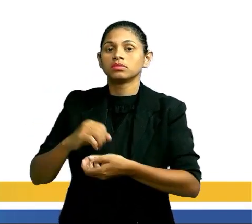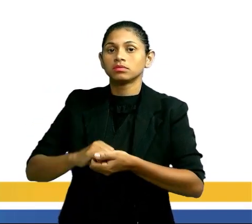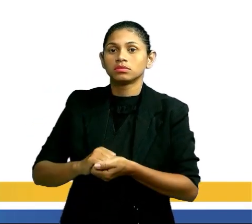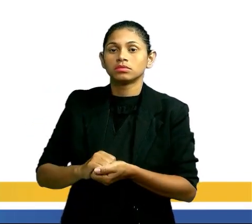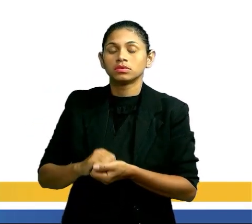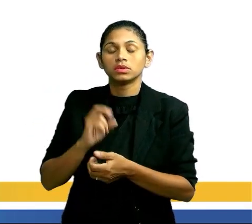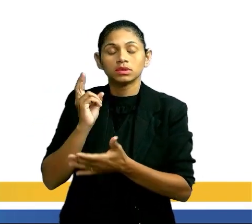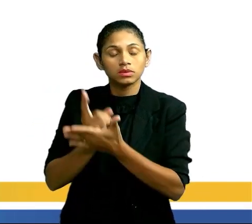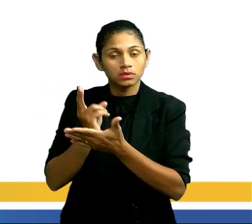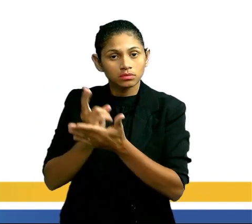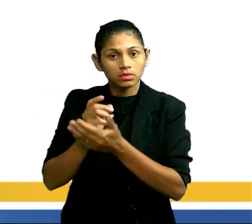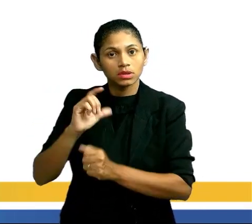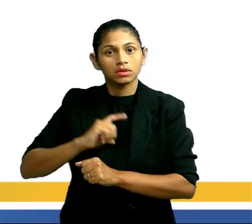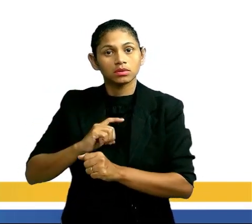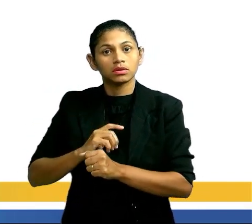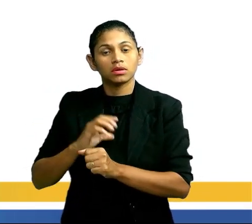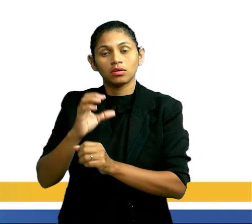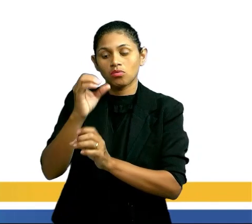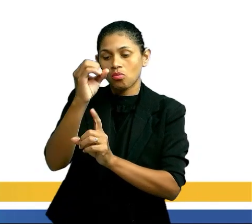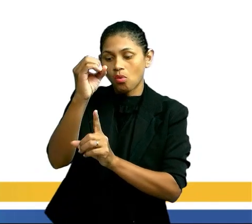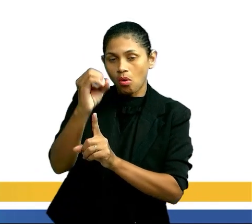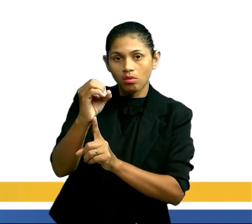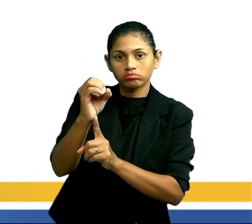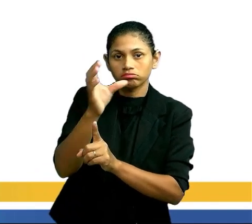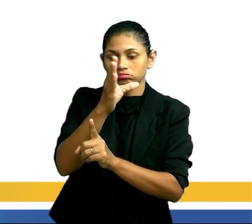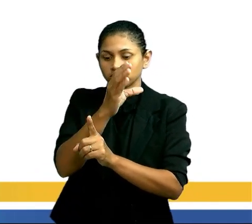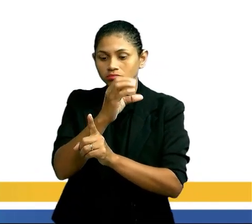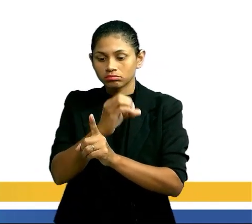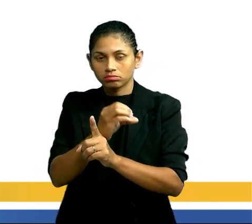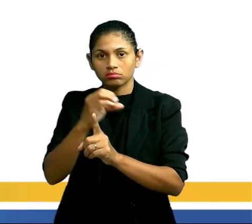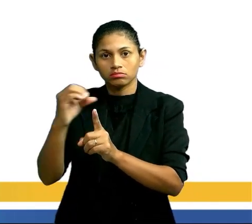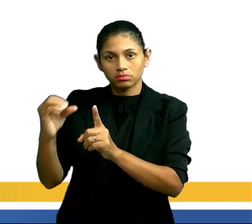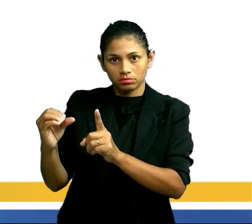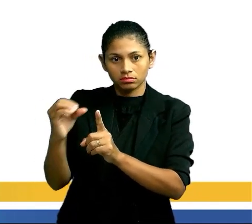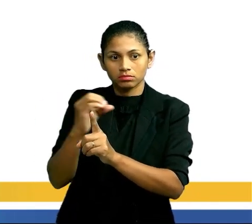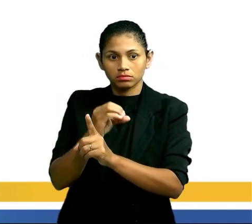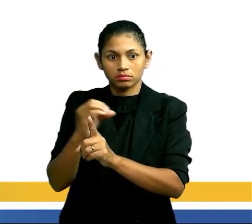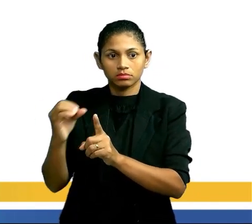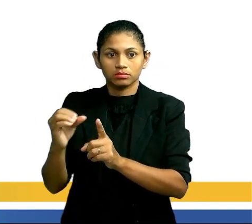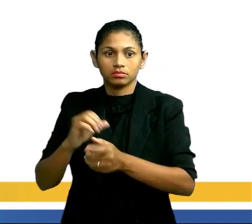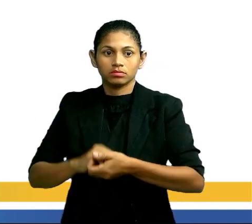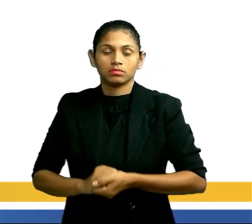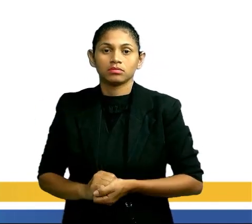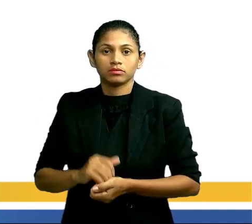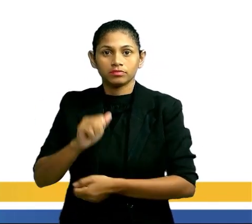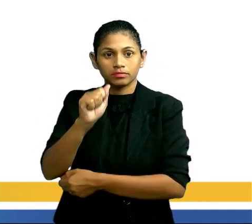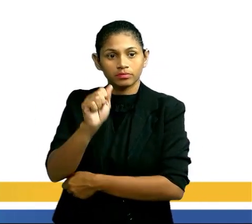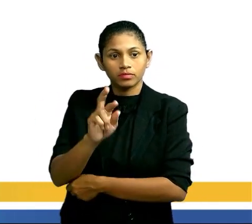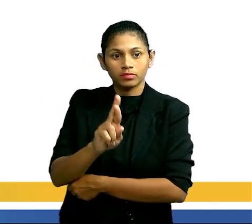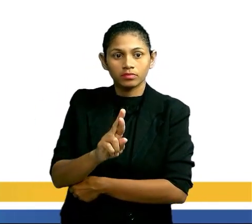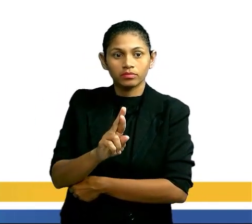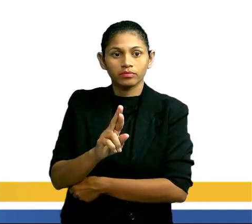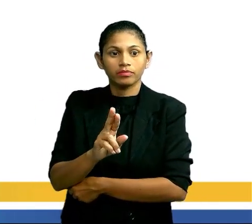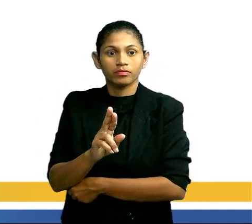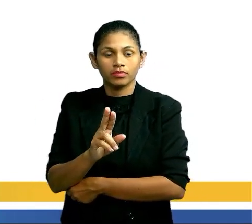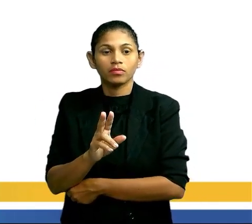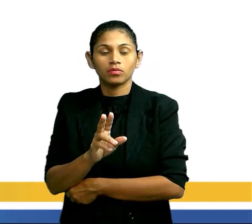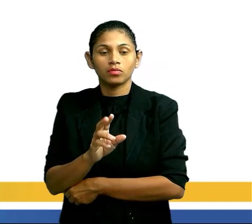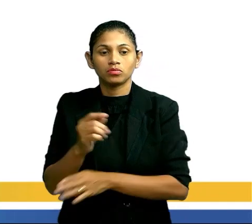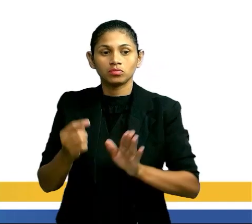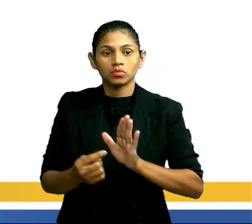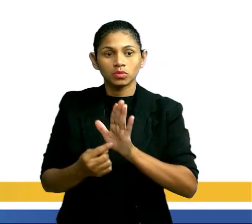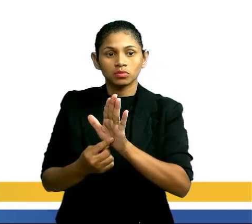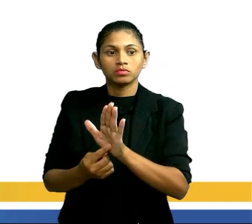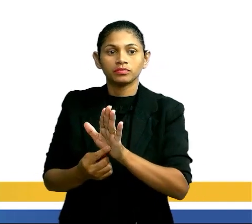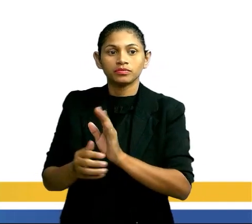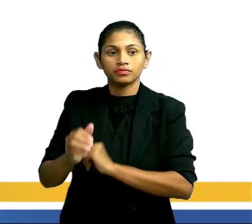oxigênio entre carbonos, nós teremos a função éter. Olha aí na tela, então, oxigênio entre carbonos ali, ó, e nós